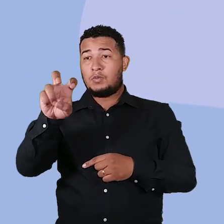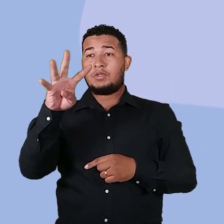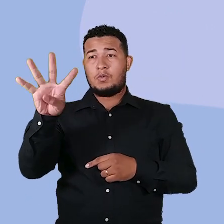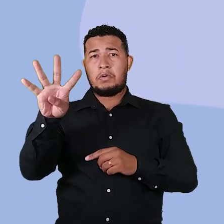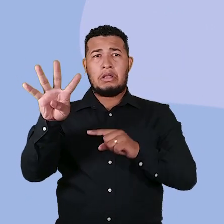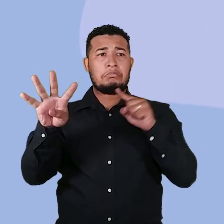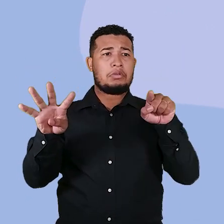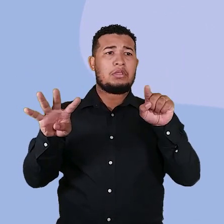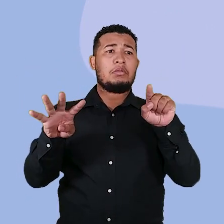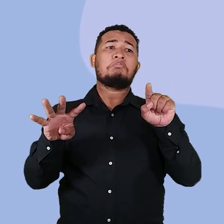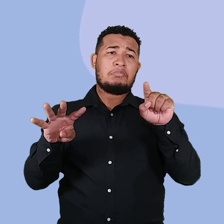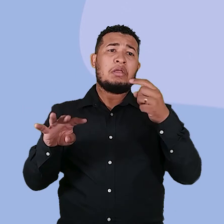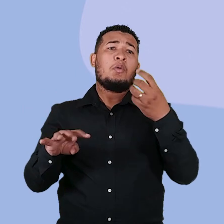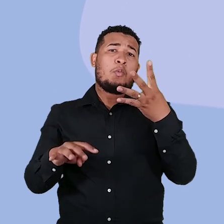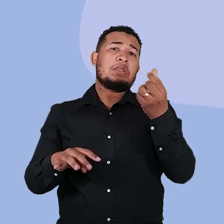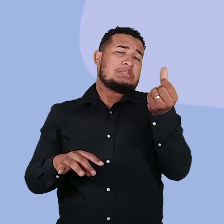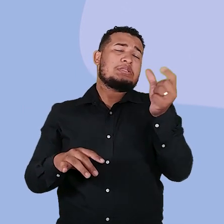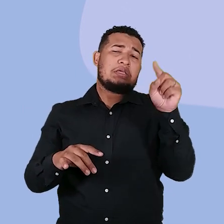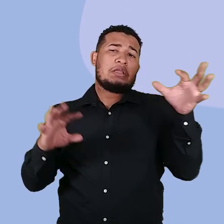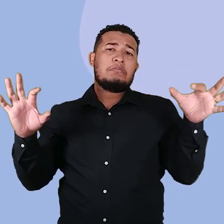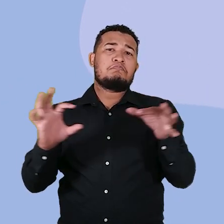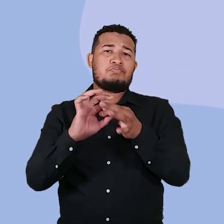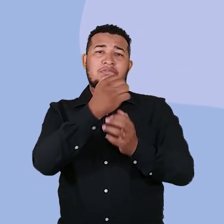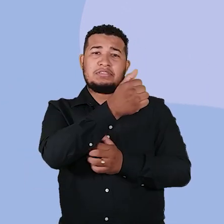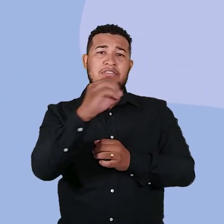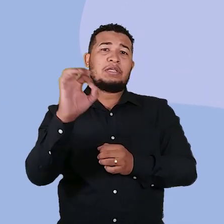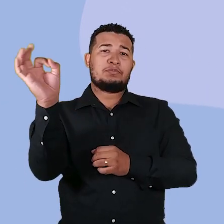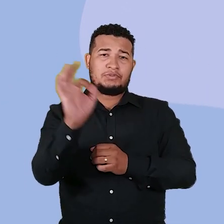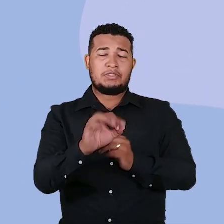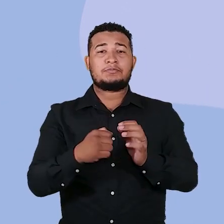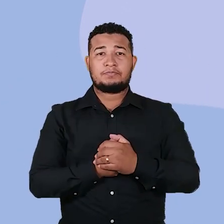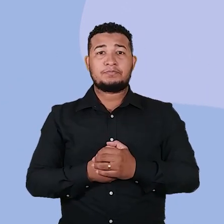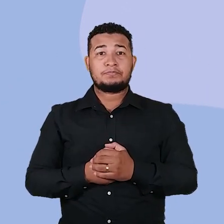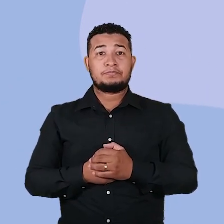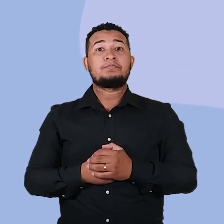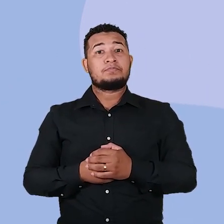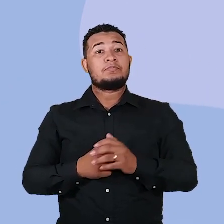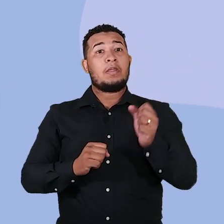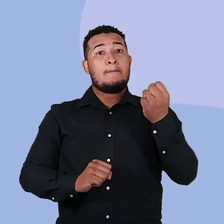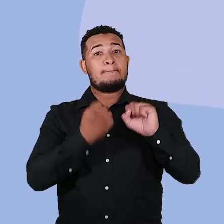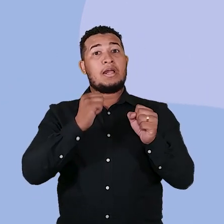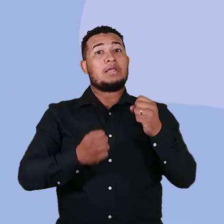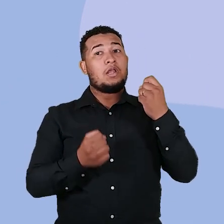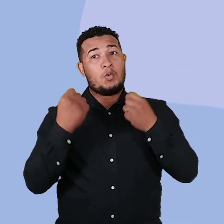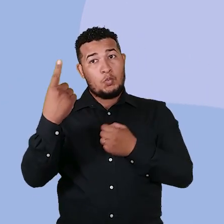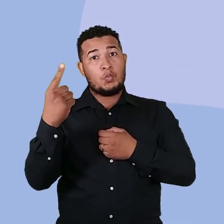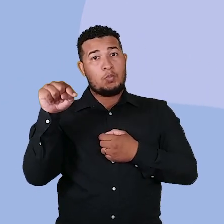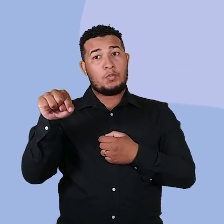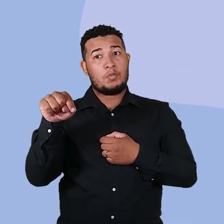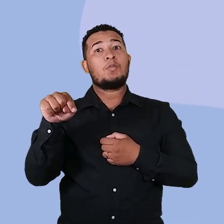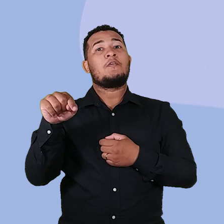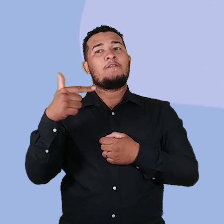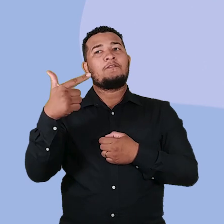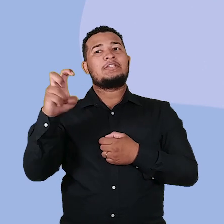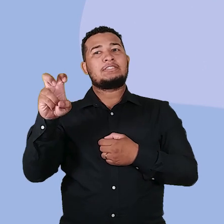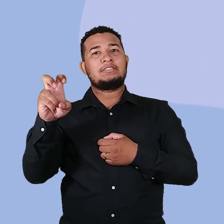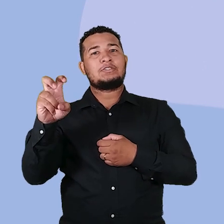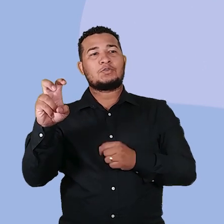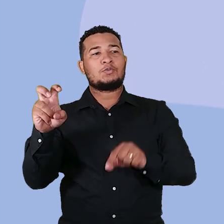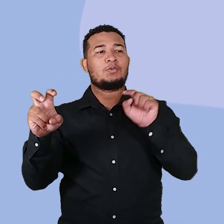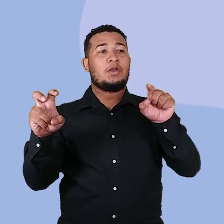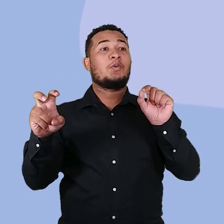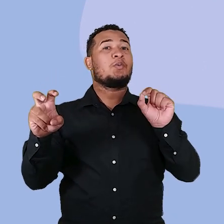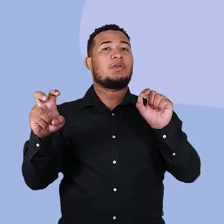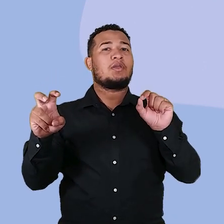máquina umas 50 e 4 a 2 e o resto né tá faltando aí 46 tá vamo lá mack não 25 em cada